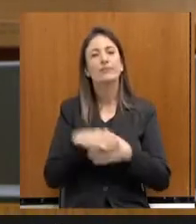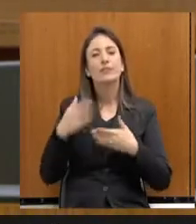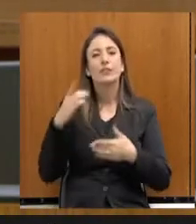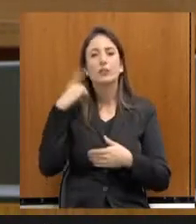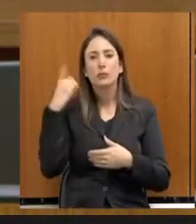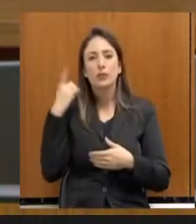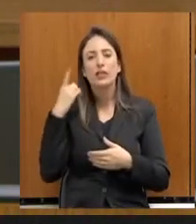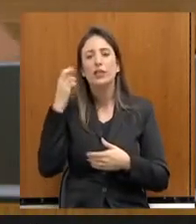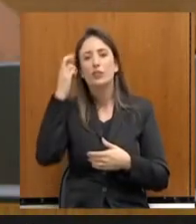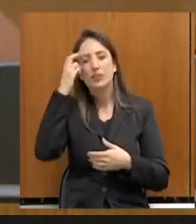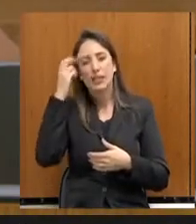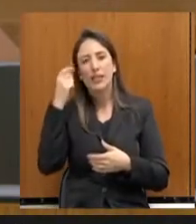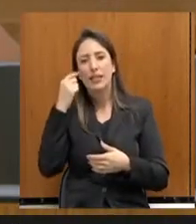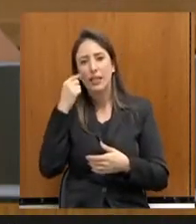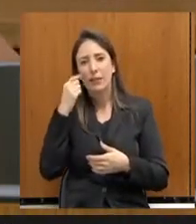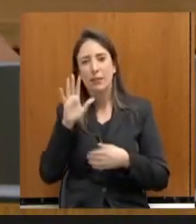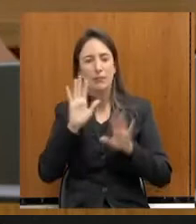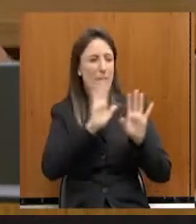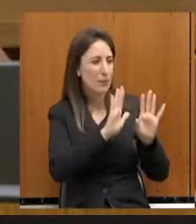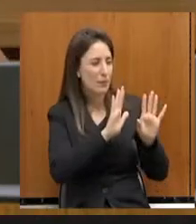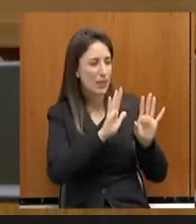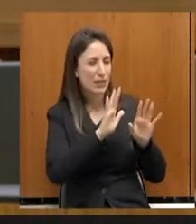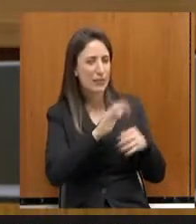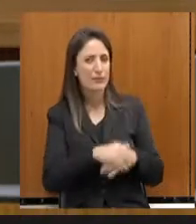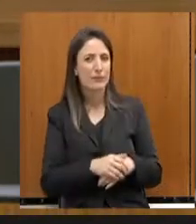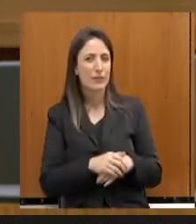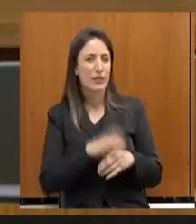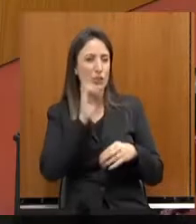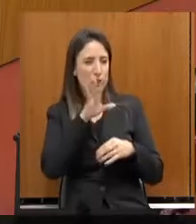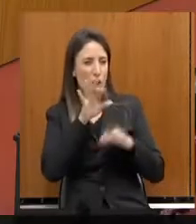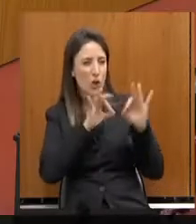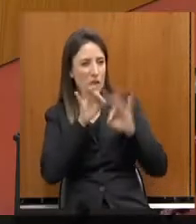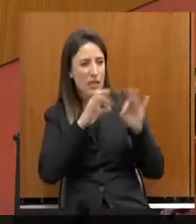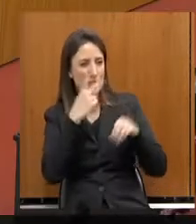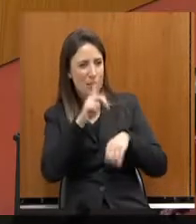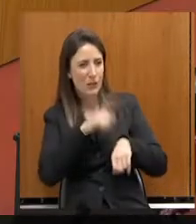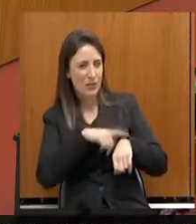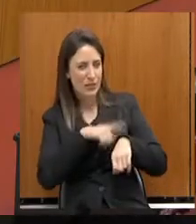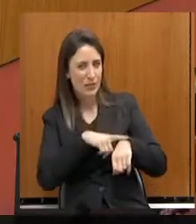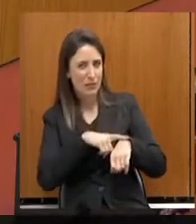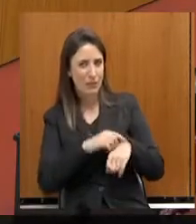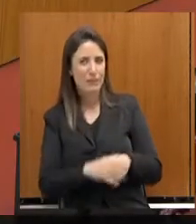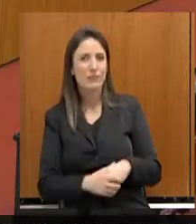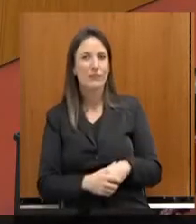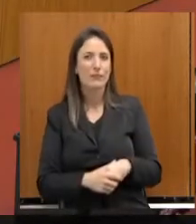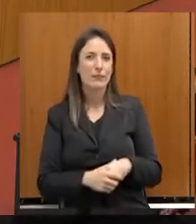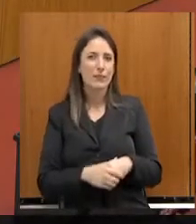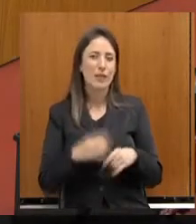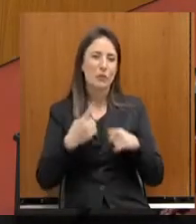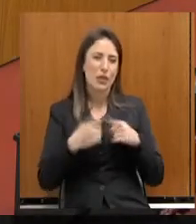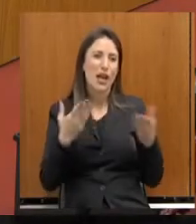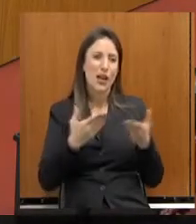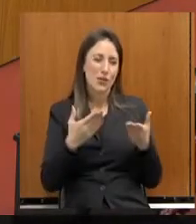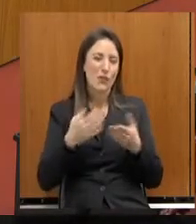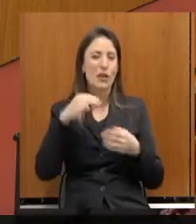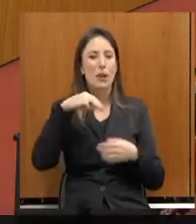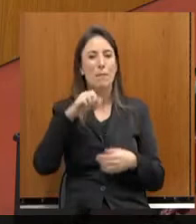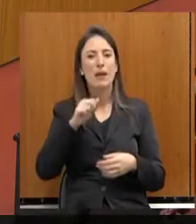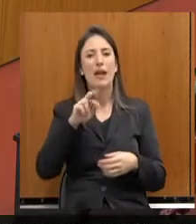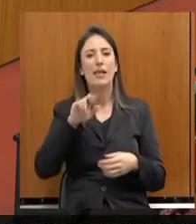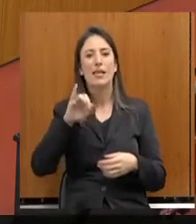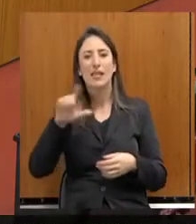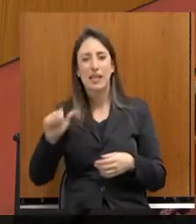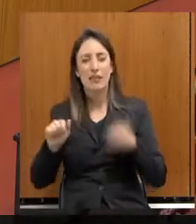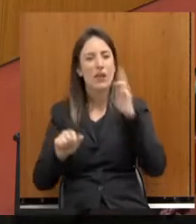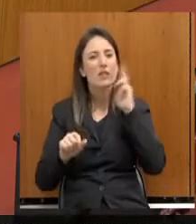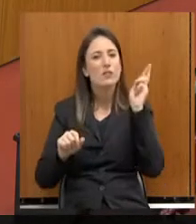agradeço a sua sou Amauri tô poderosa seu tempo por e para trazer a novamente tempo que agora Marília vai responder às